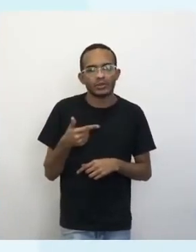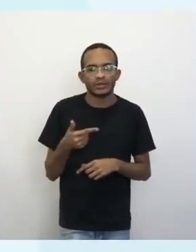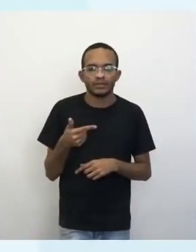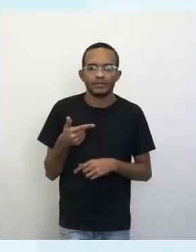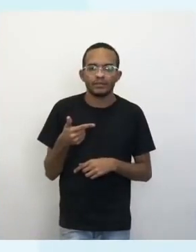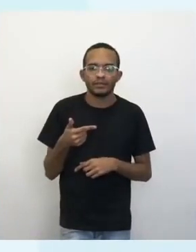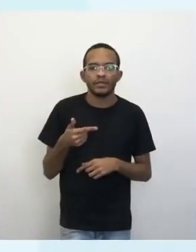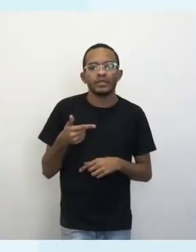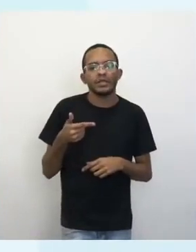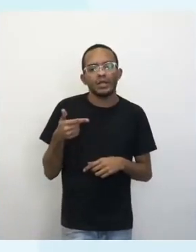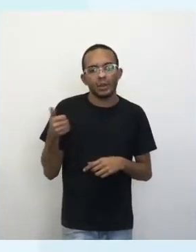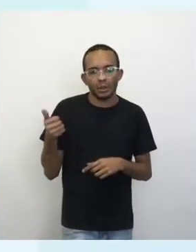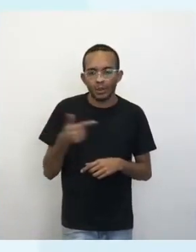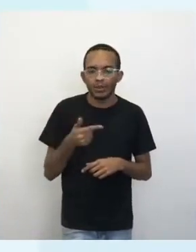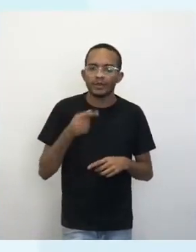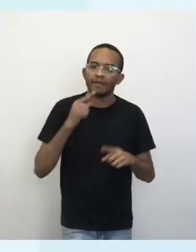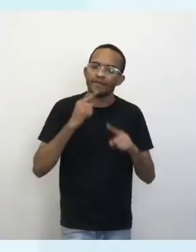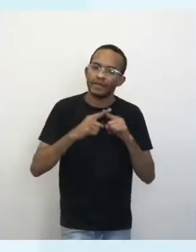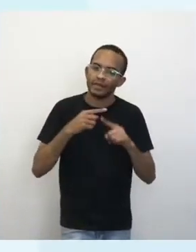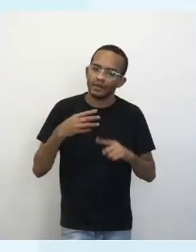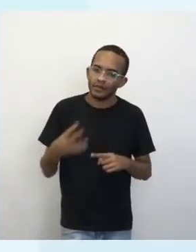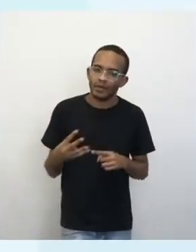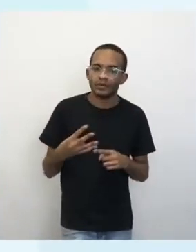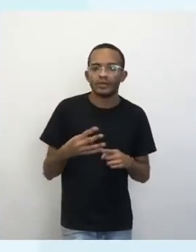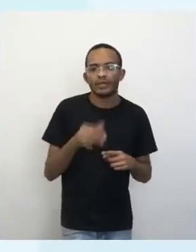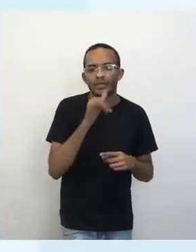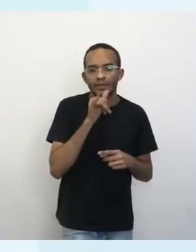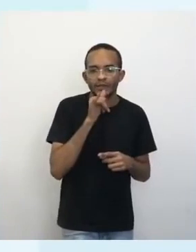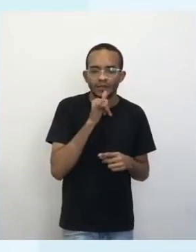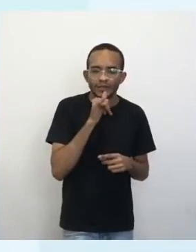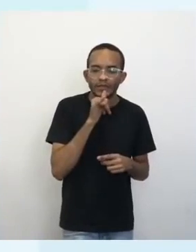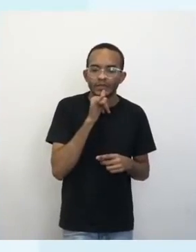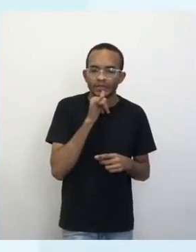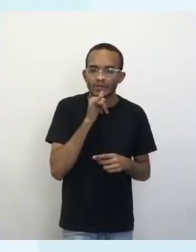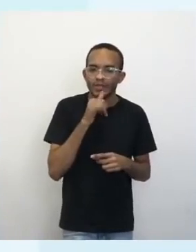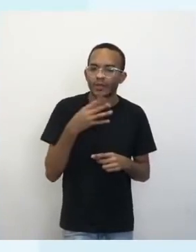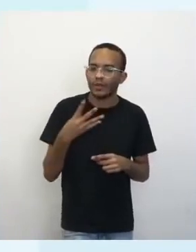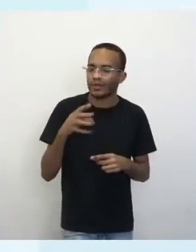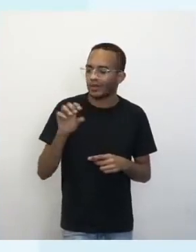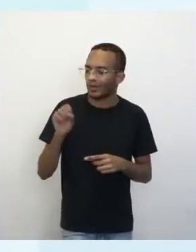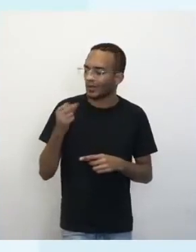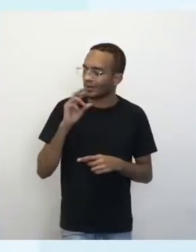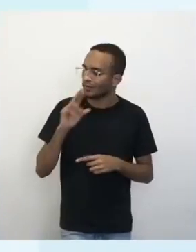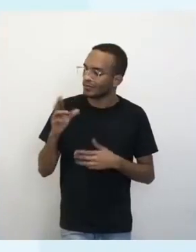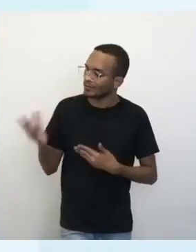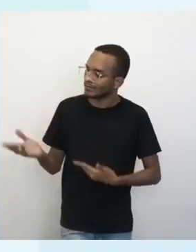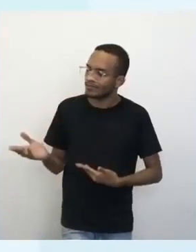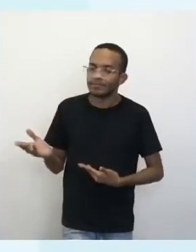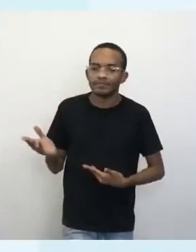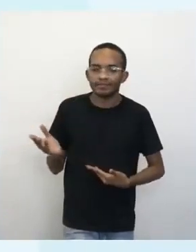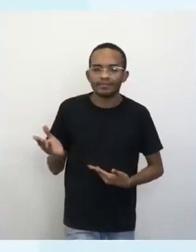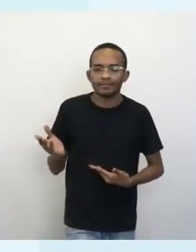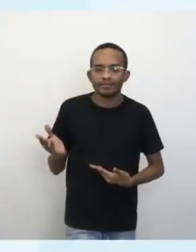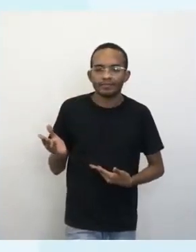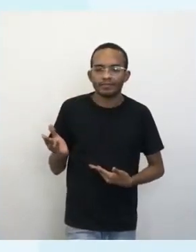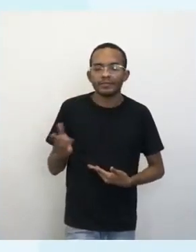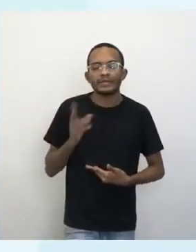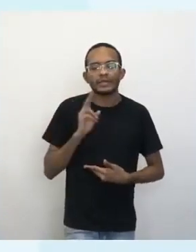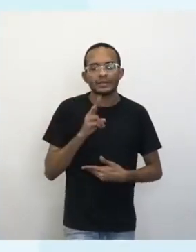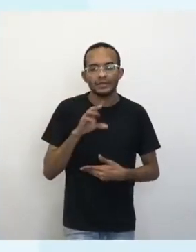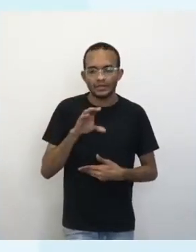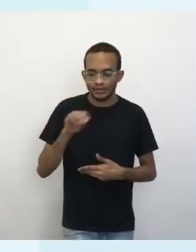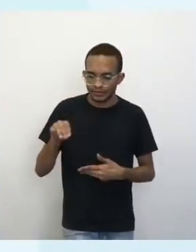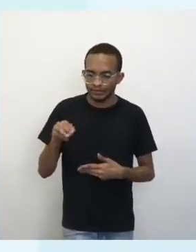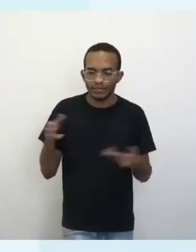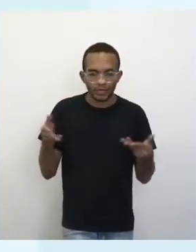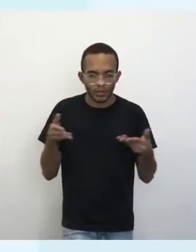vou multiplicar 12 vezes 4. 4 vezes 2, 8, 48. A unidade de medida é centímetros,